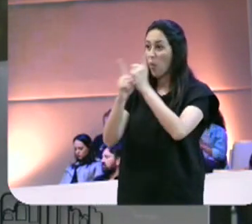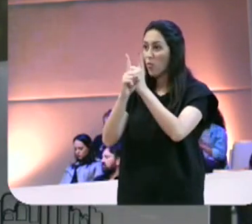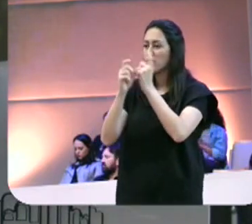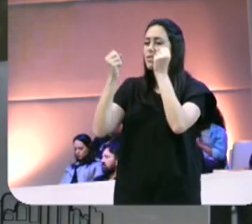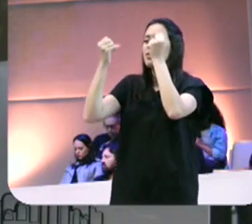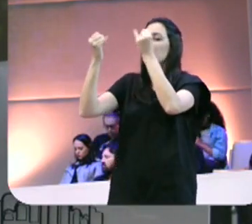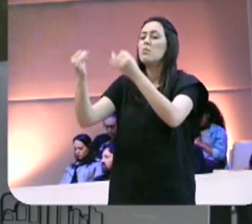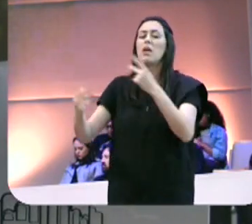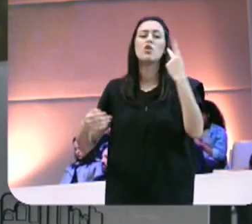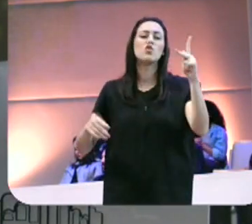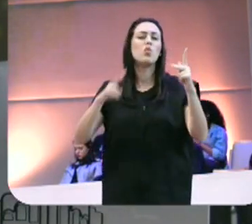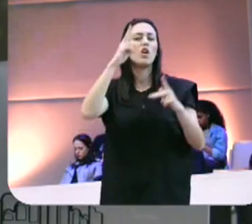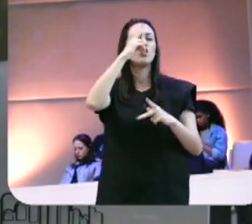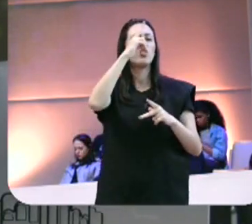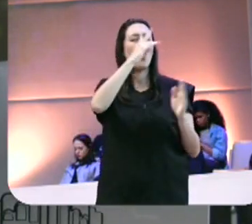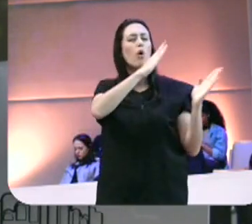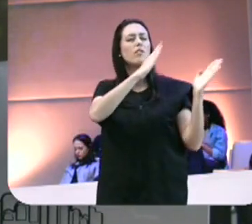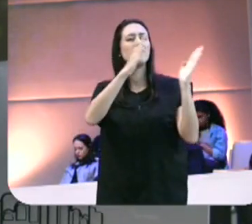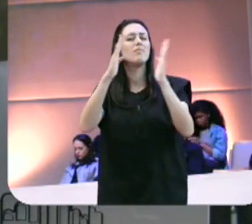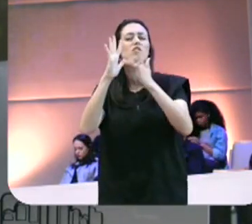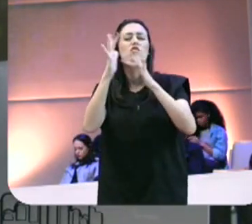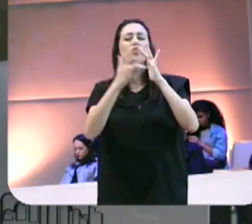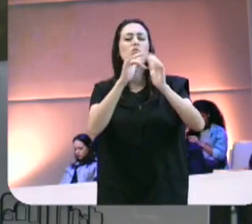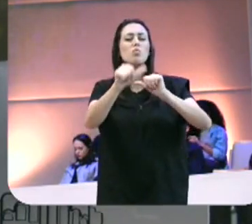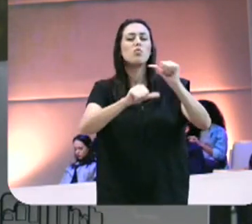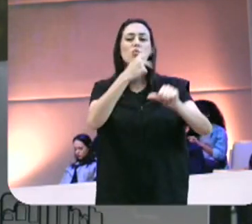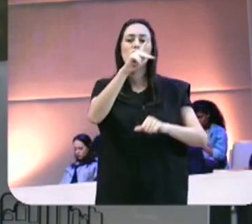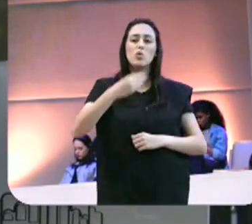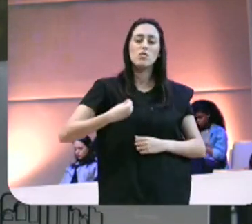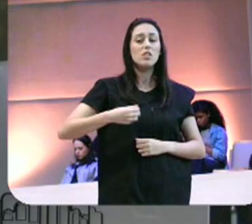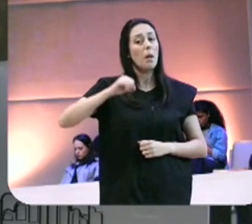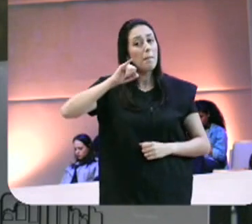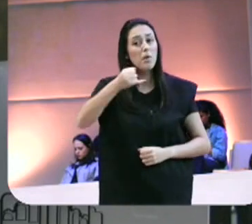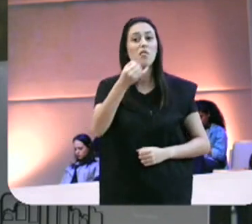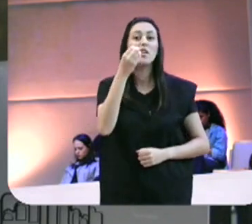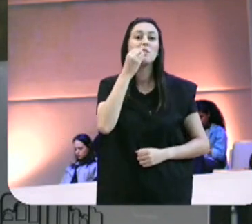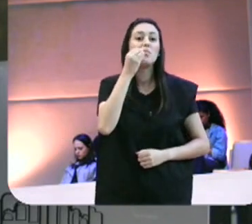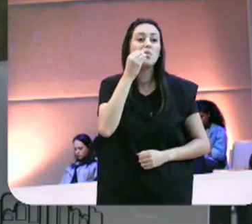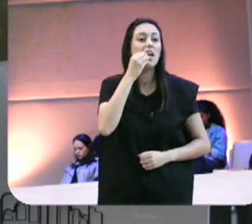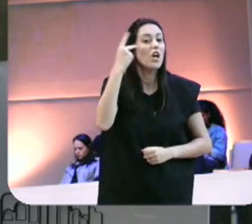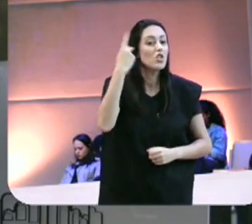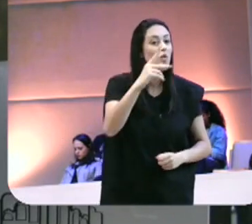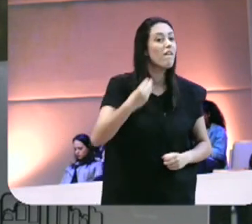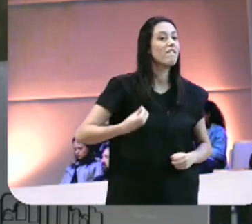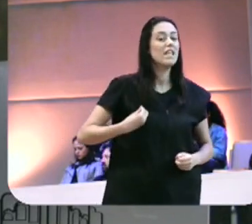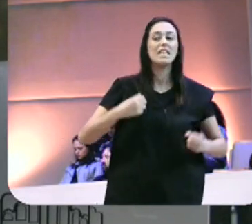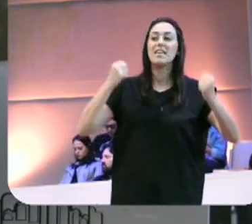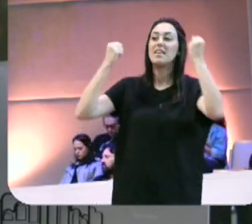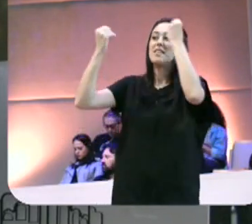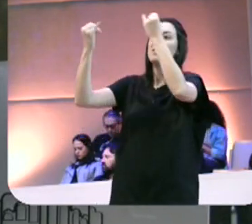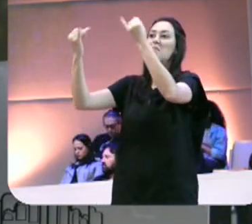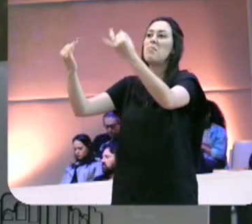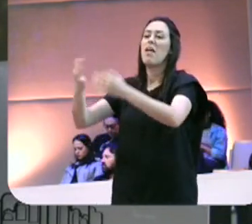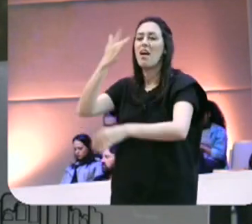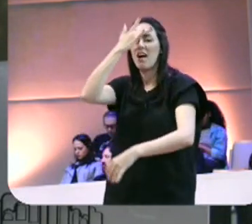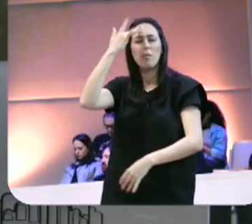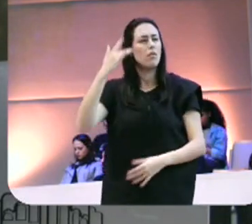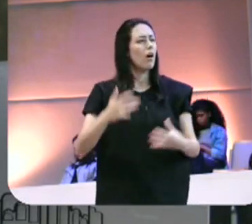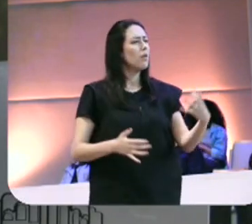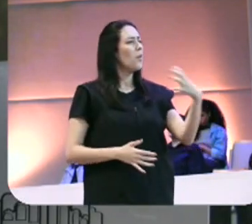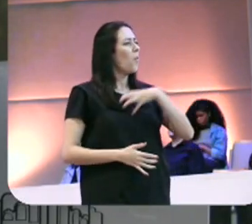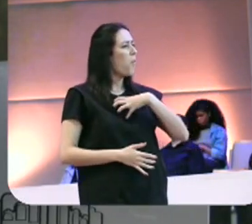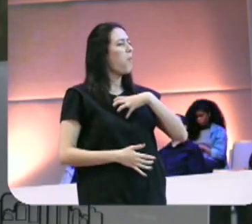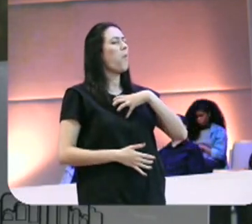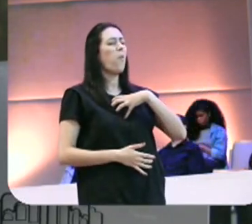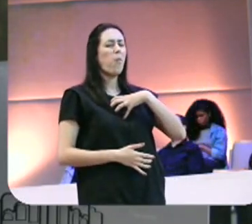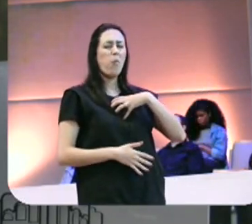Jesus, o que Deus fez na sua vida, o seu encontro com Jesus, e o que Ele tem transformado na sua vida. Você tem que ter isso na ponta da